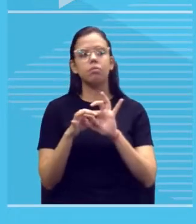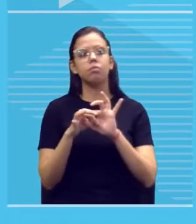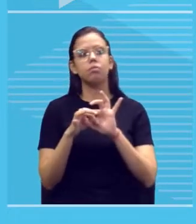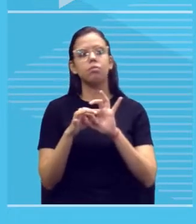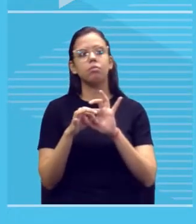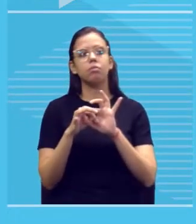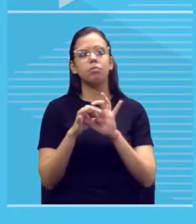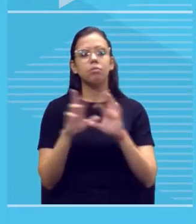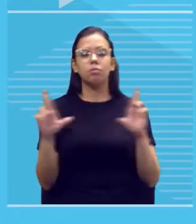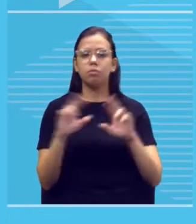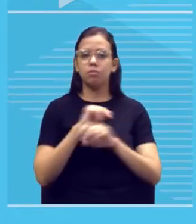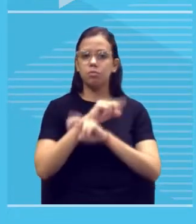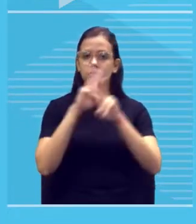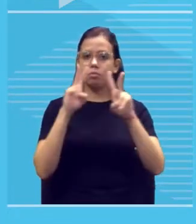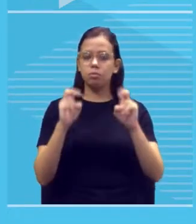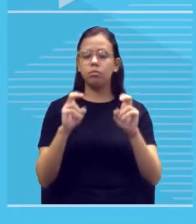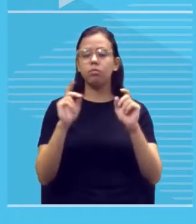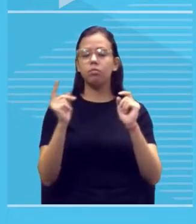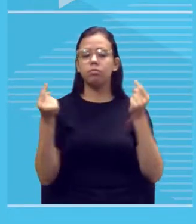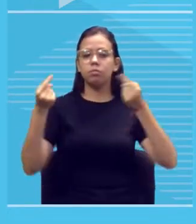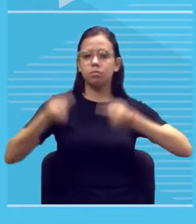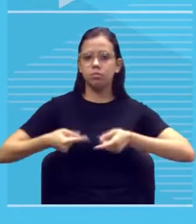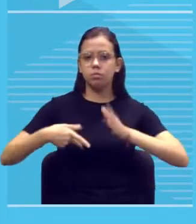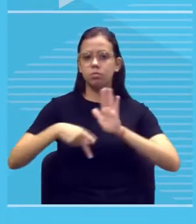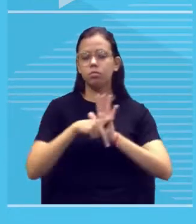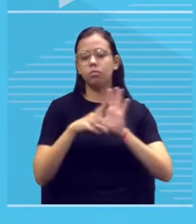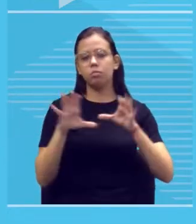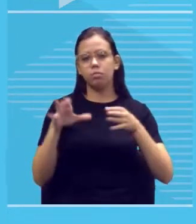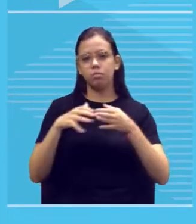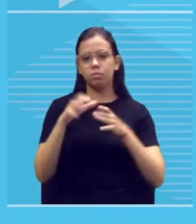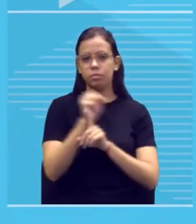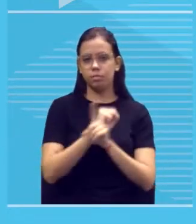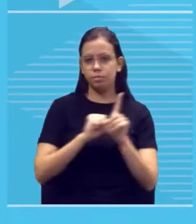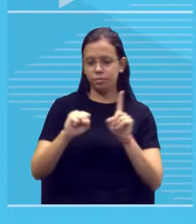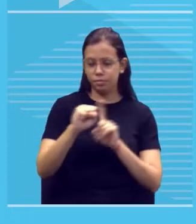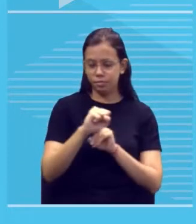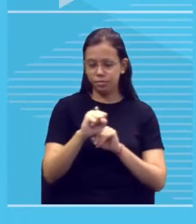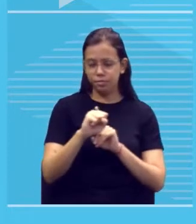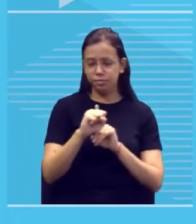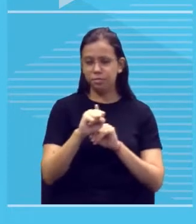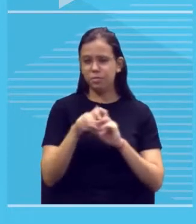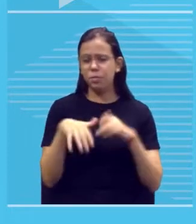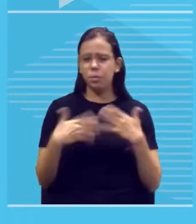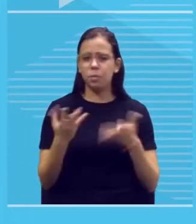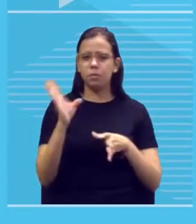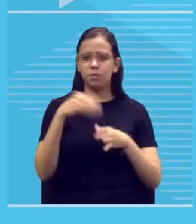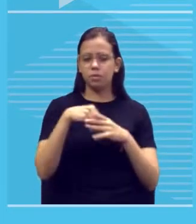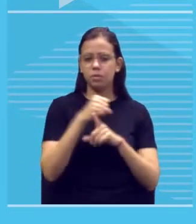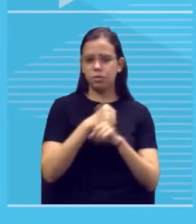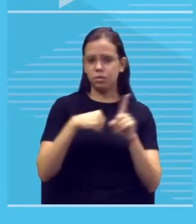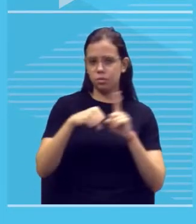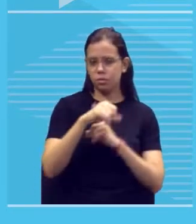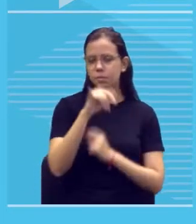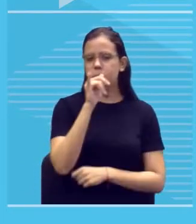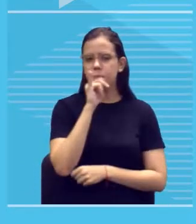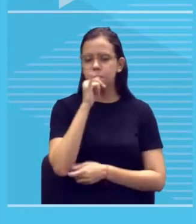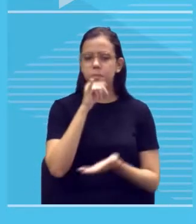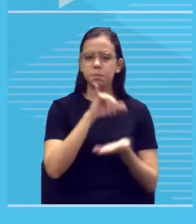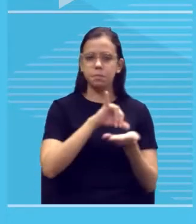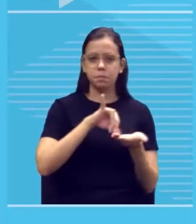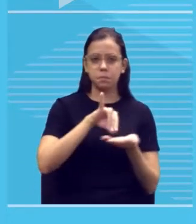quais são essas classes dentro de uma sociedade seja ela capitalista seja